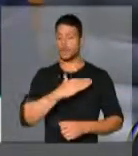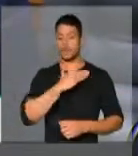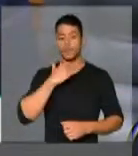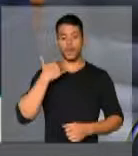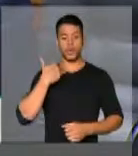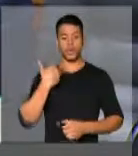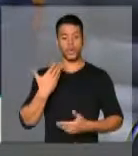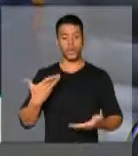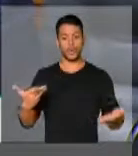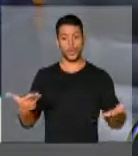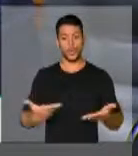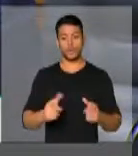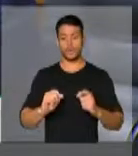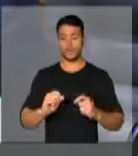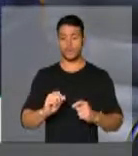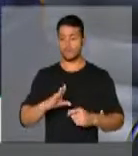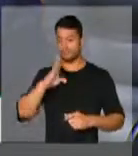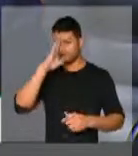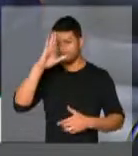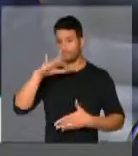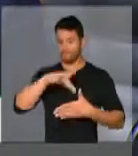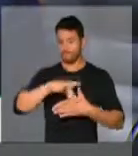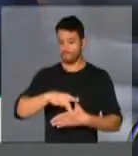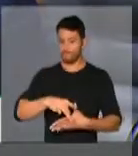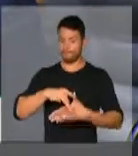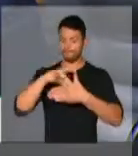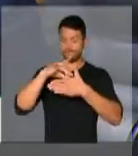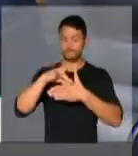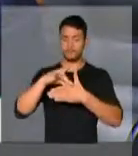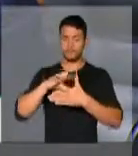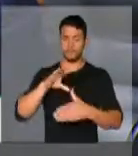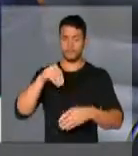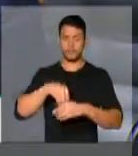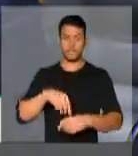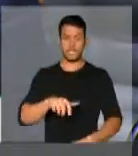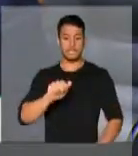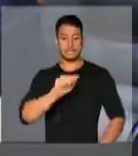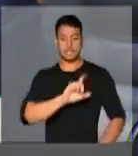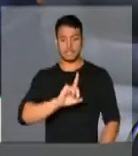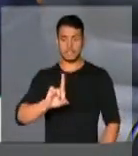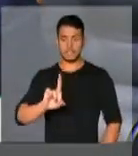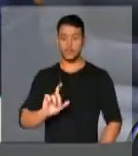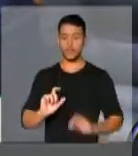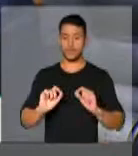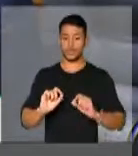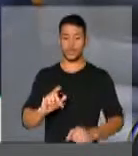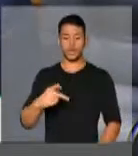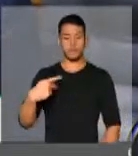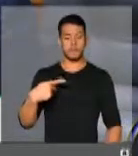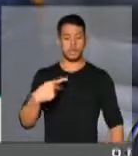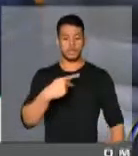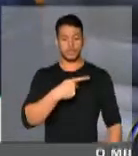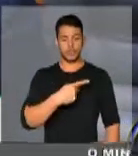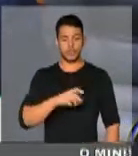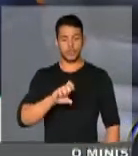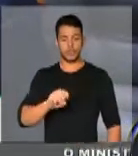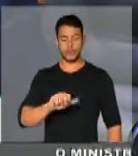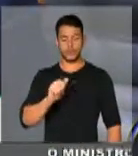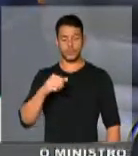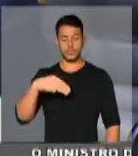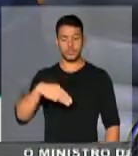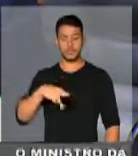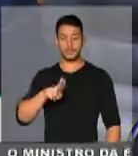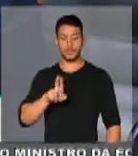de uma das maiores lideranças das assembleias de deus no brasil que é um ilustre pastor samuel rodrigues